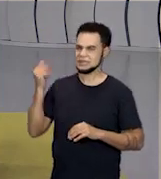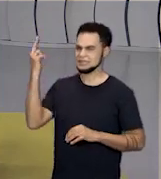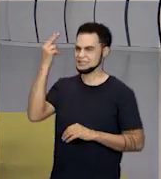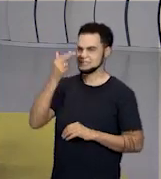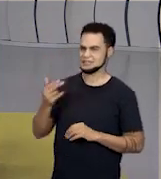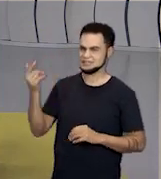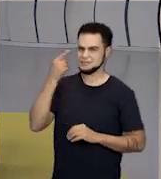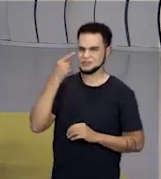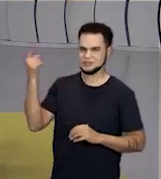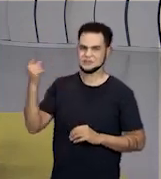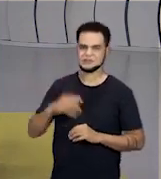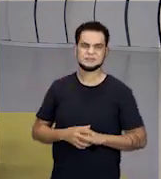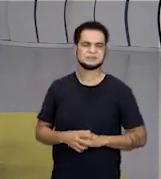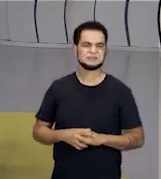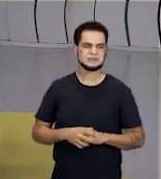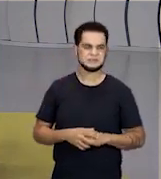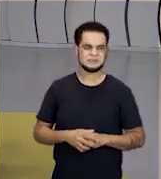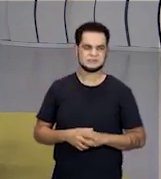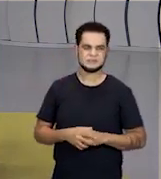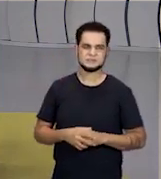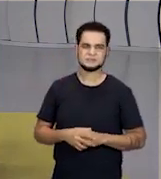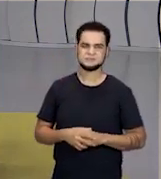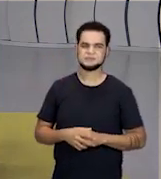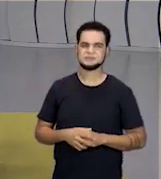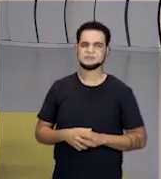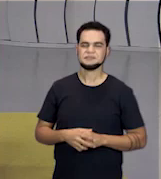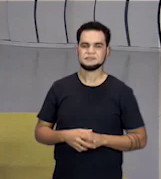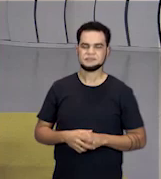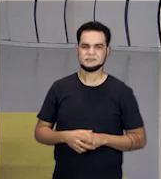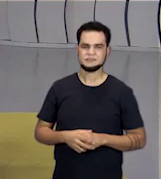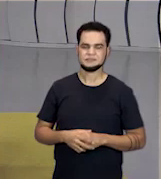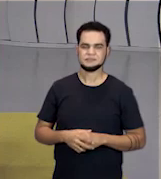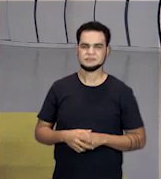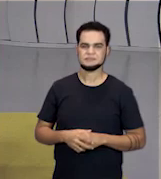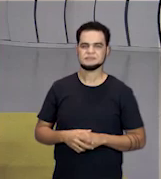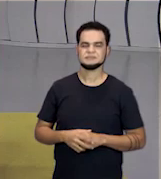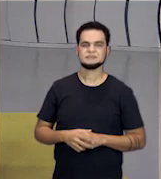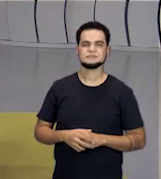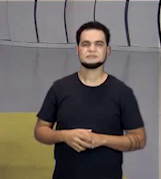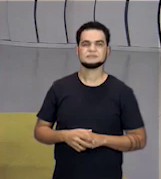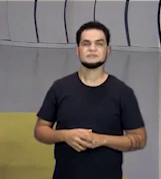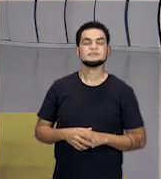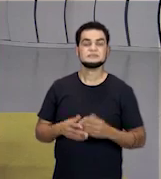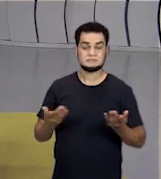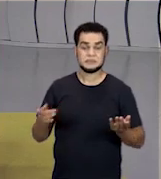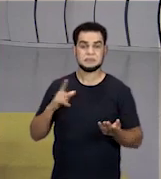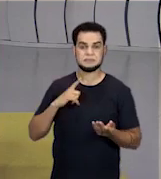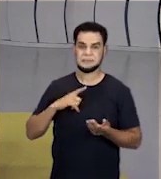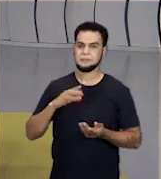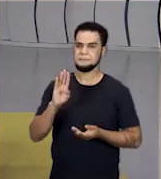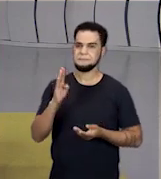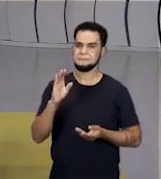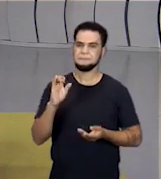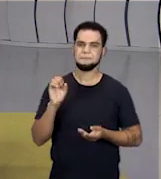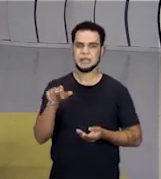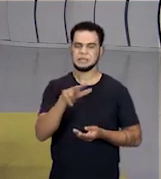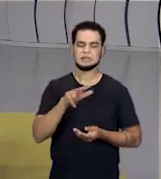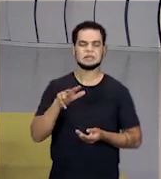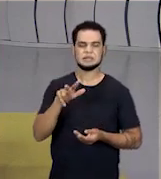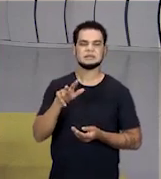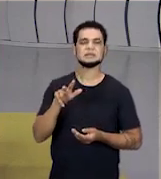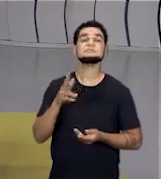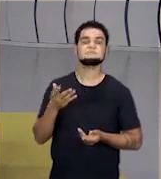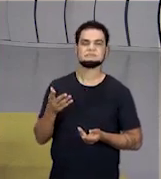ver. Tenho aqui, então, a bactéria, tá? Escherichia coli. Nesse caso, então, eu vou pegar,